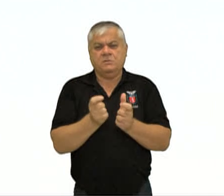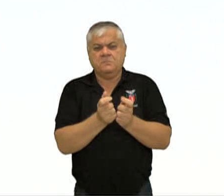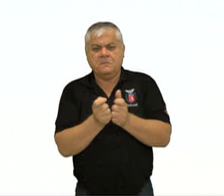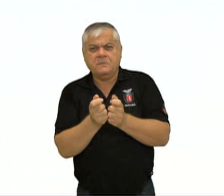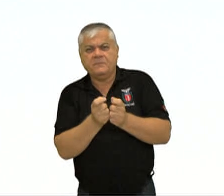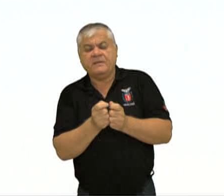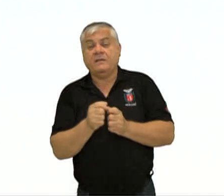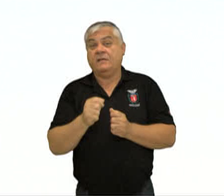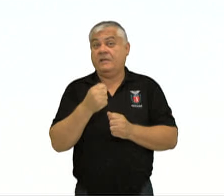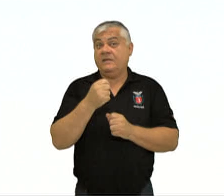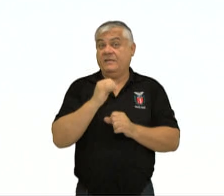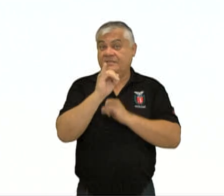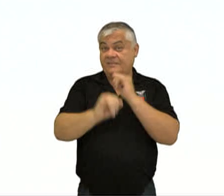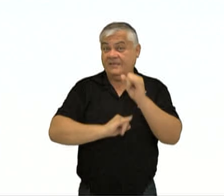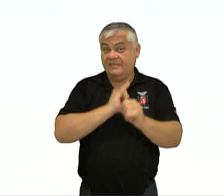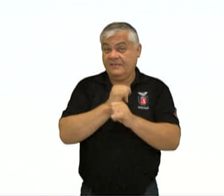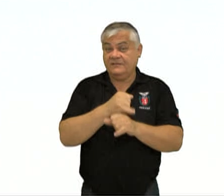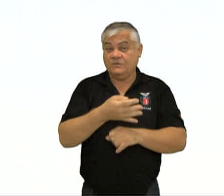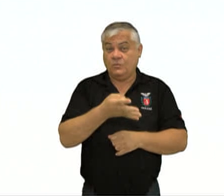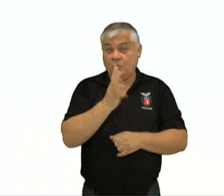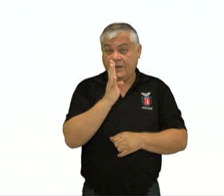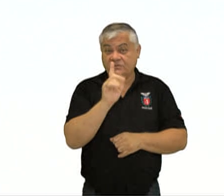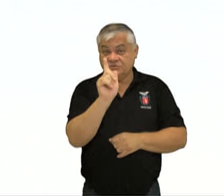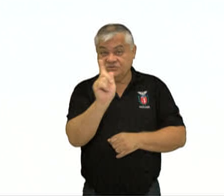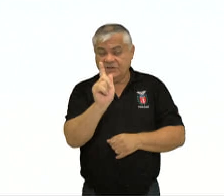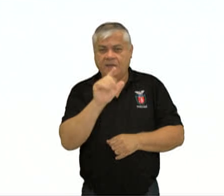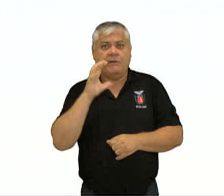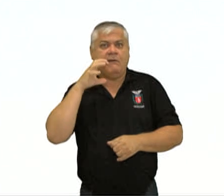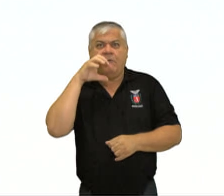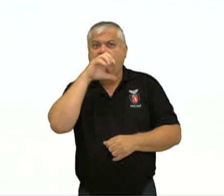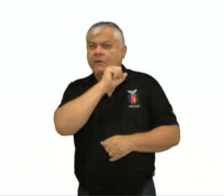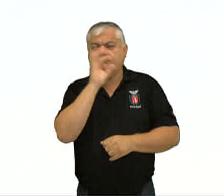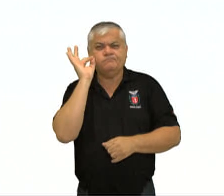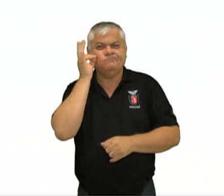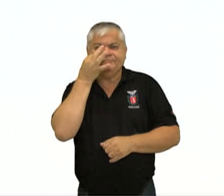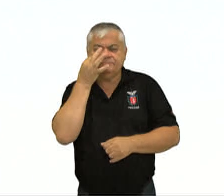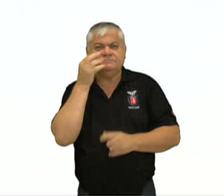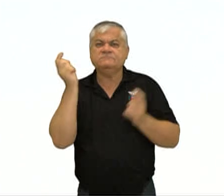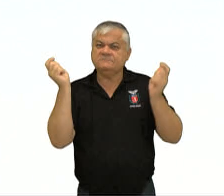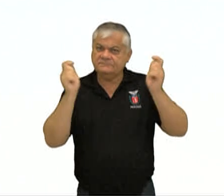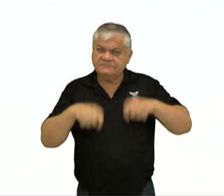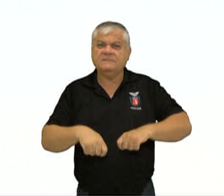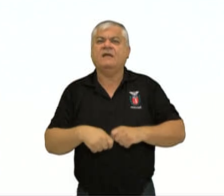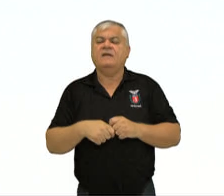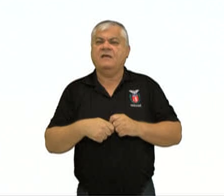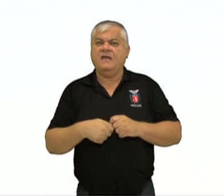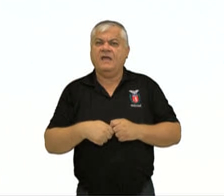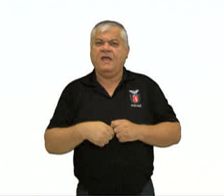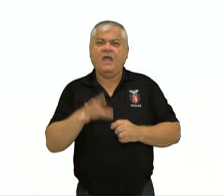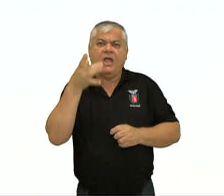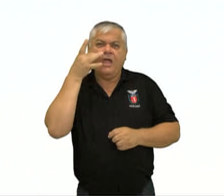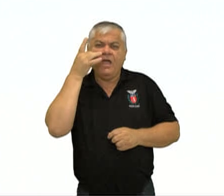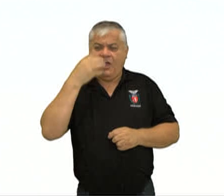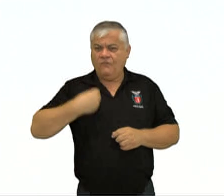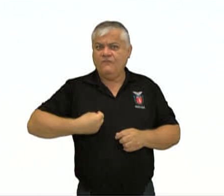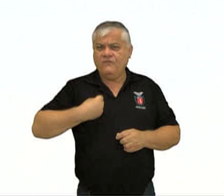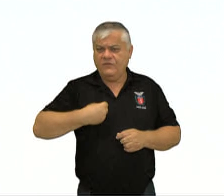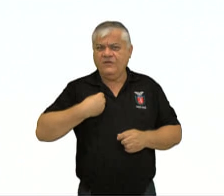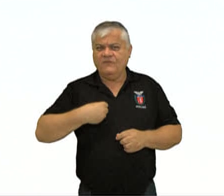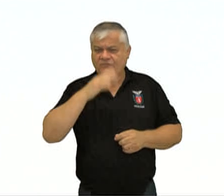via 4G, em alguns casos, já é rápida e estável bastante para a transmissão ao vivo em algumas